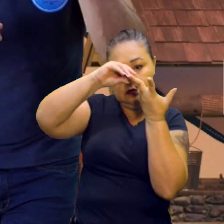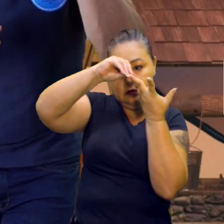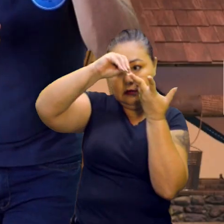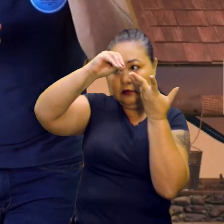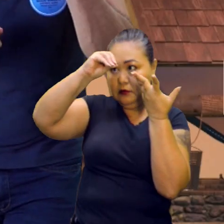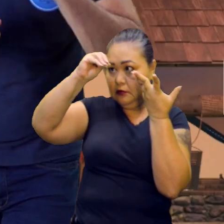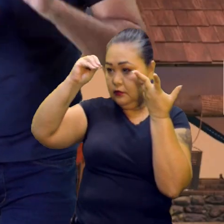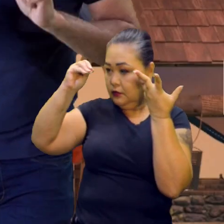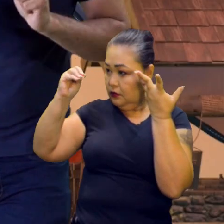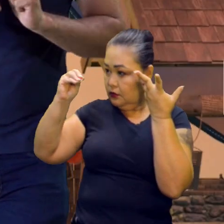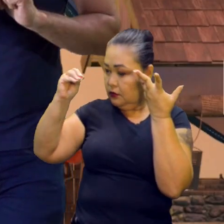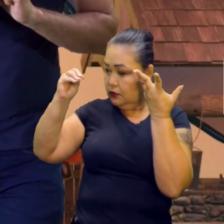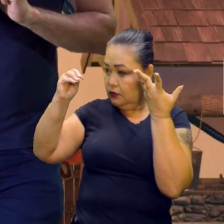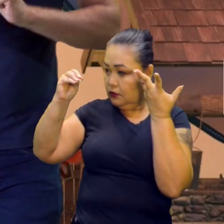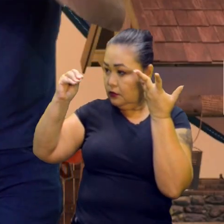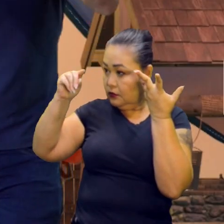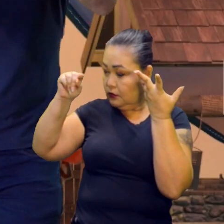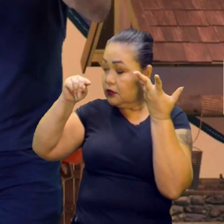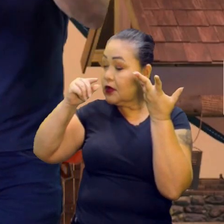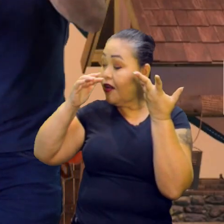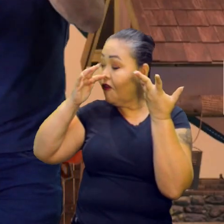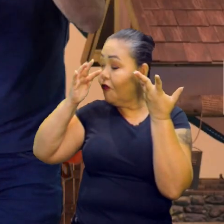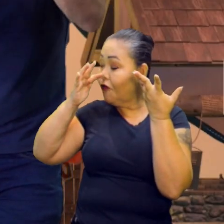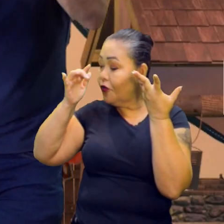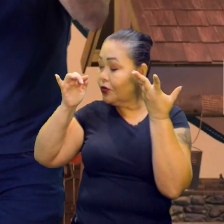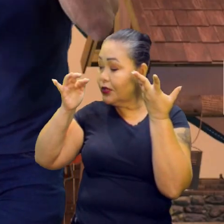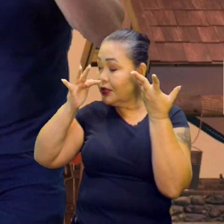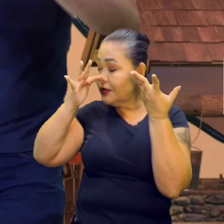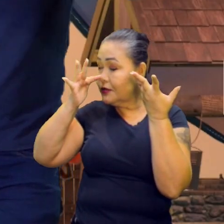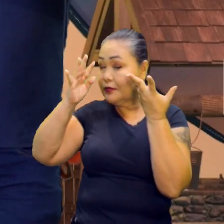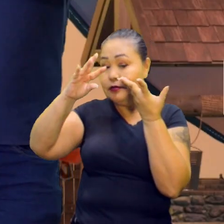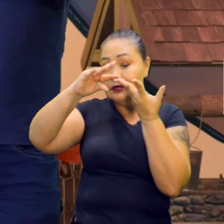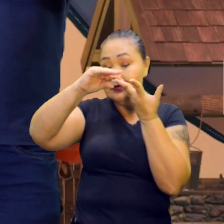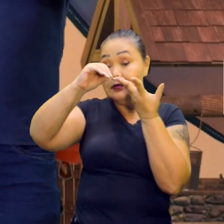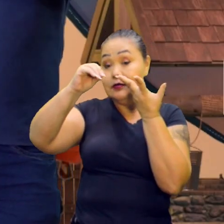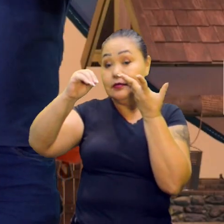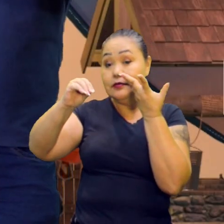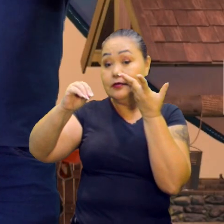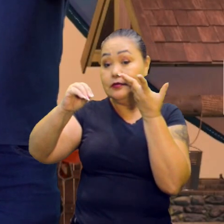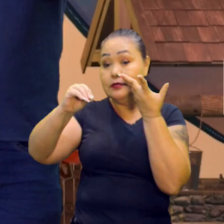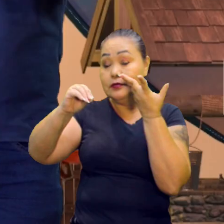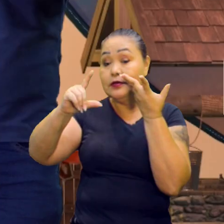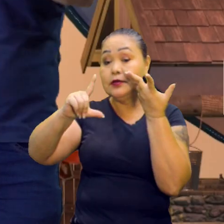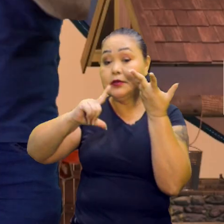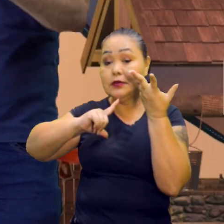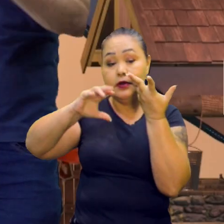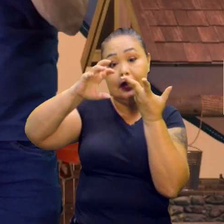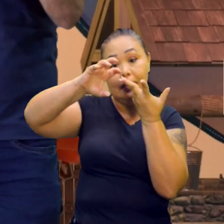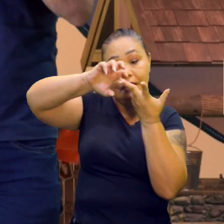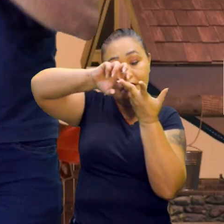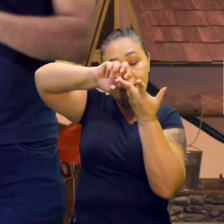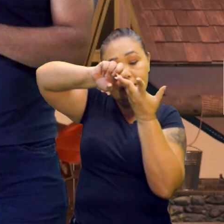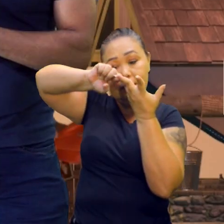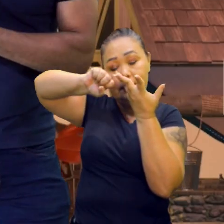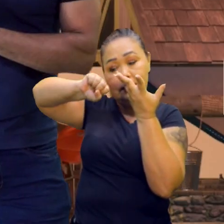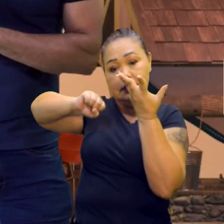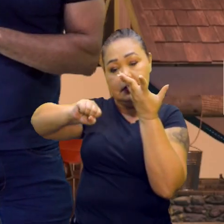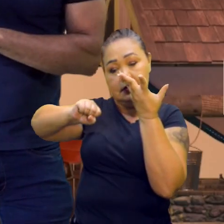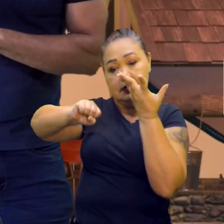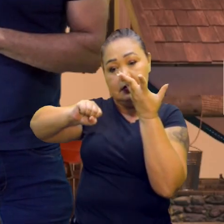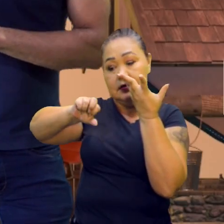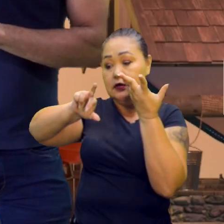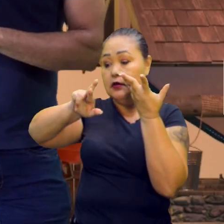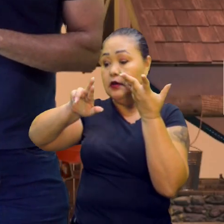que vão dar flores. Cuidado dos ramos ladrões, é uma poda de retirada de ramos